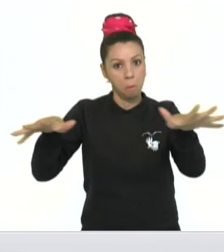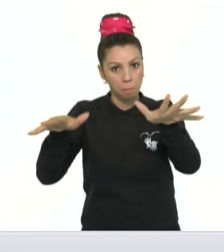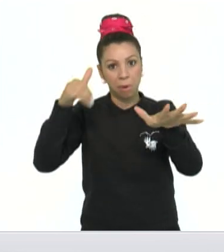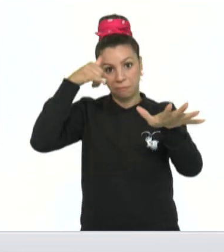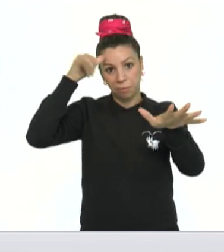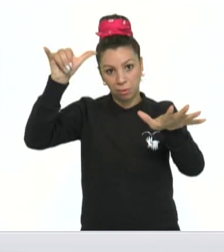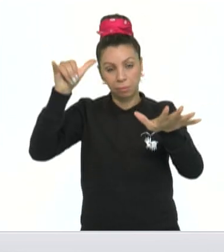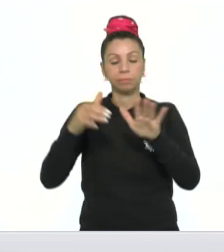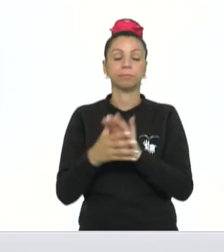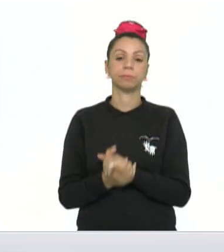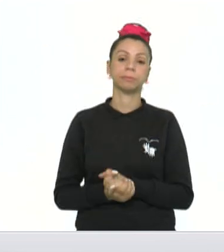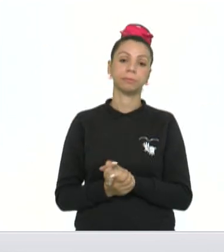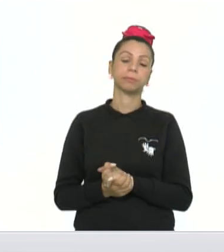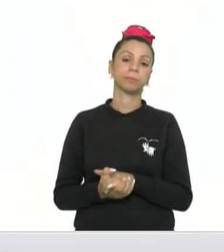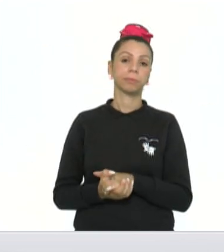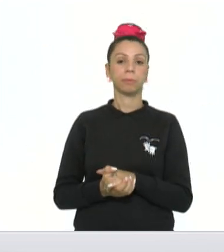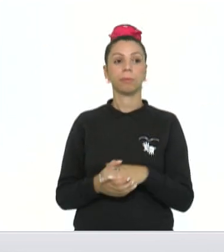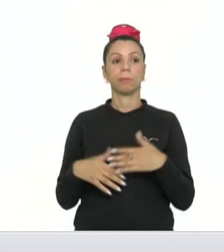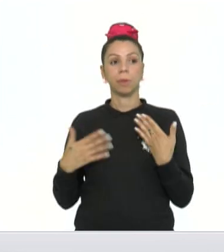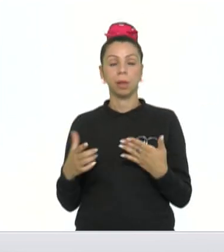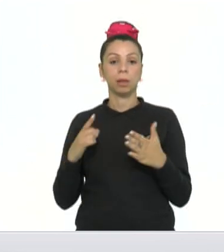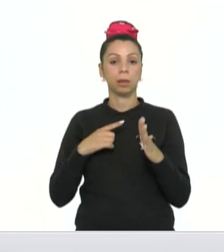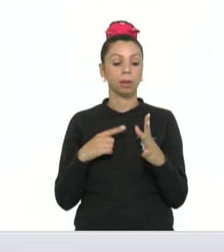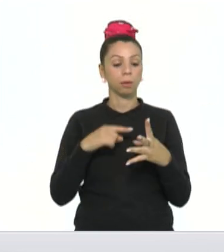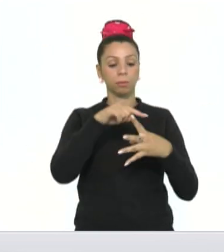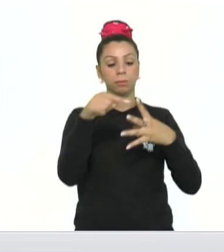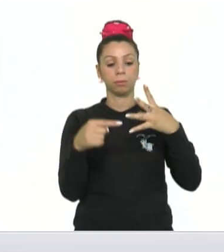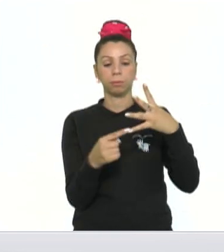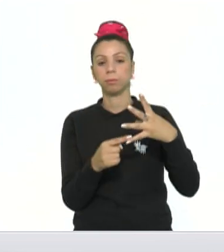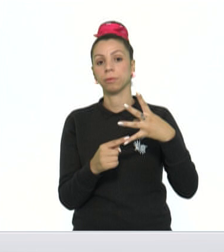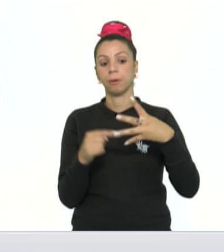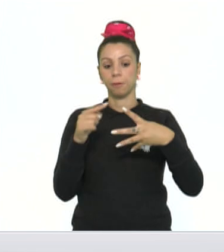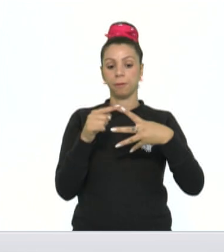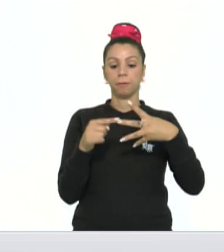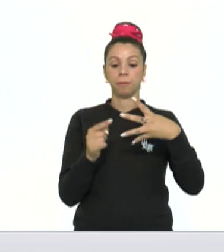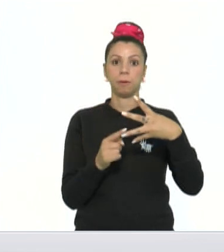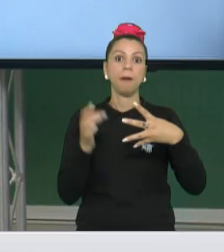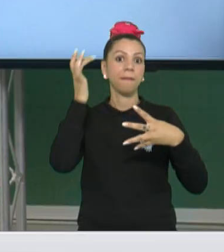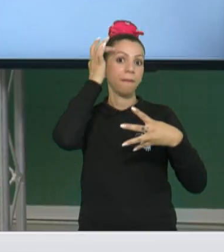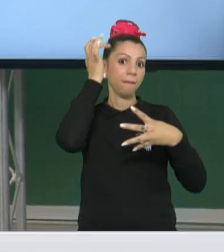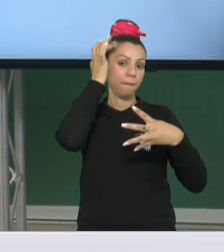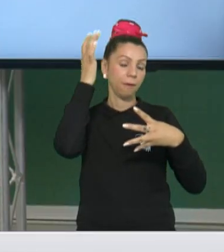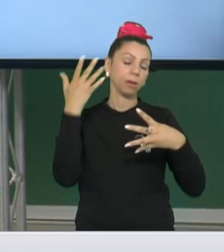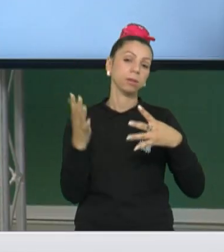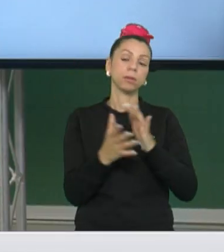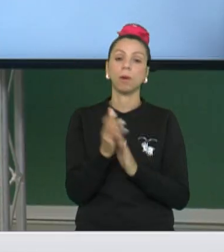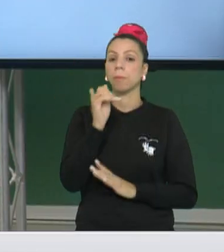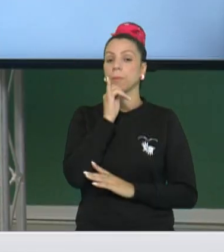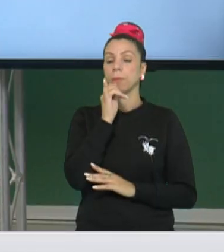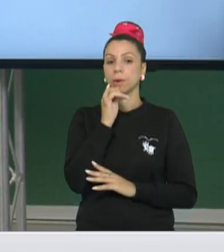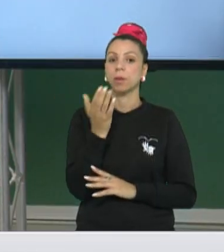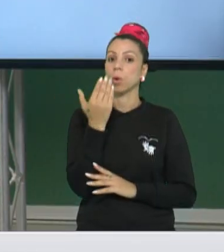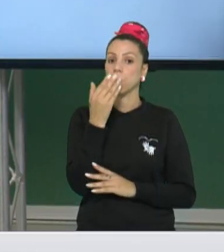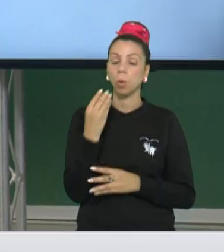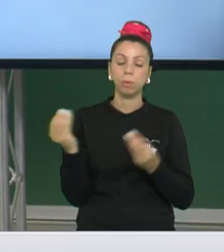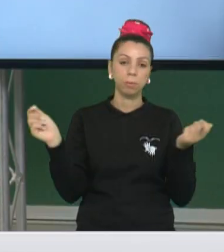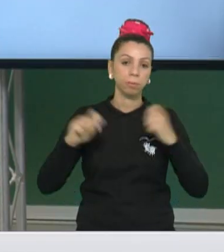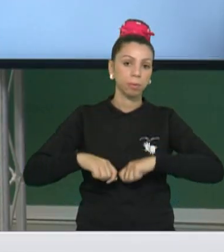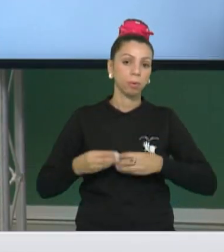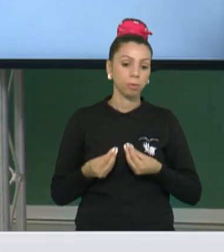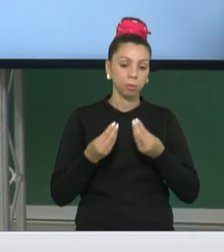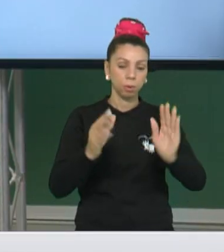coronavírus. São 4 passos, todos fáceis de seguir. Então, para que a comida chegue na sua casa, olha o que tem que ser